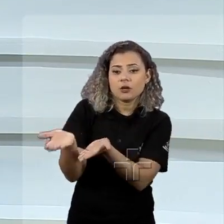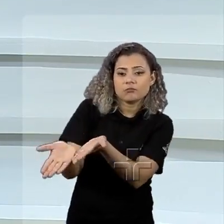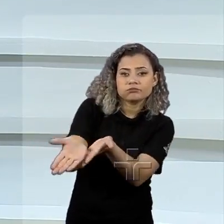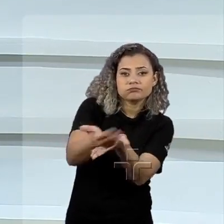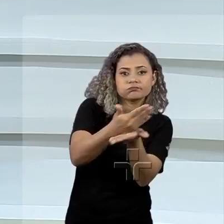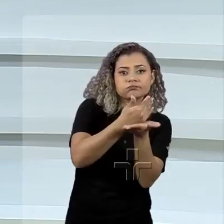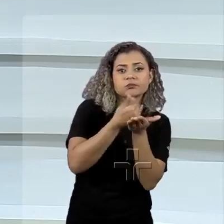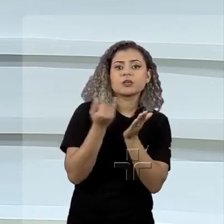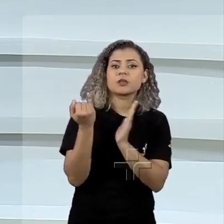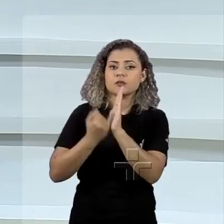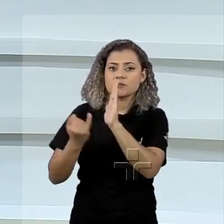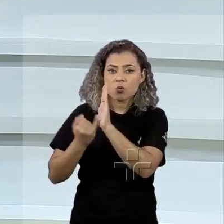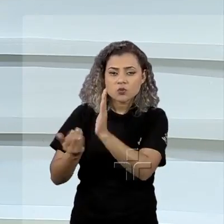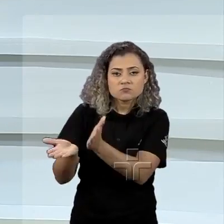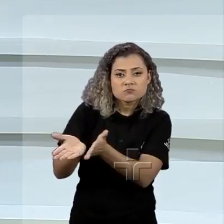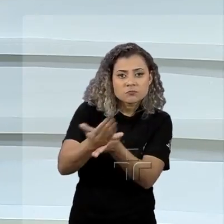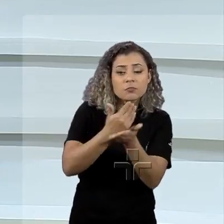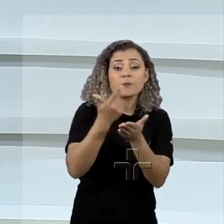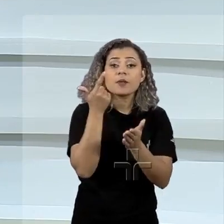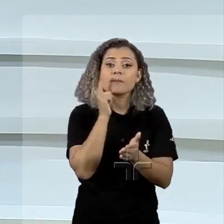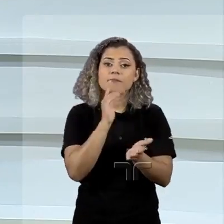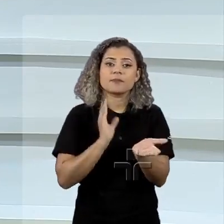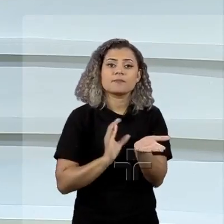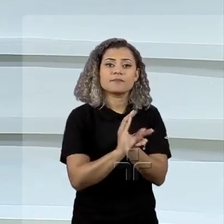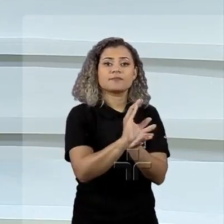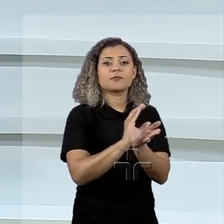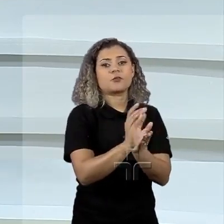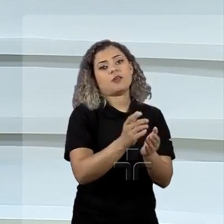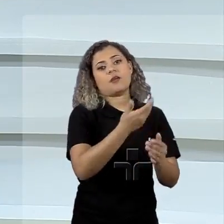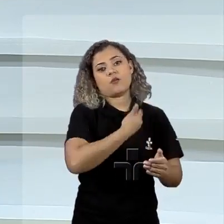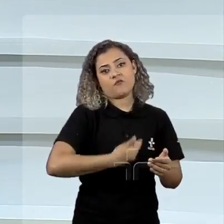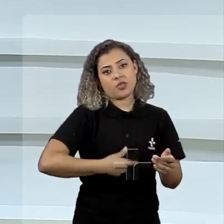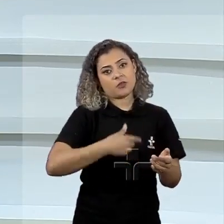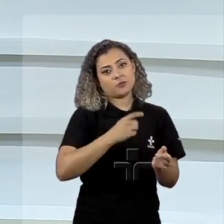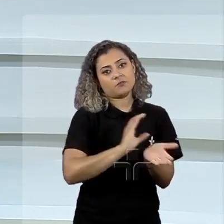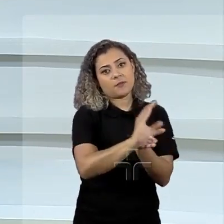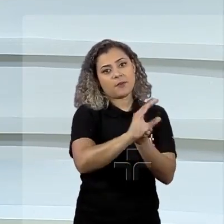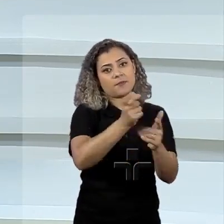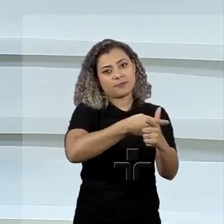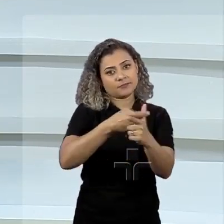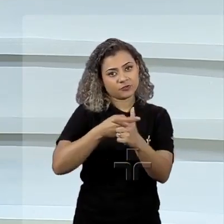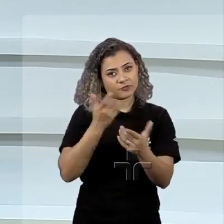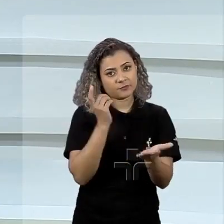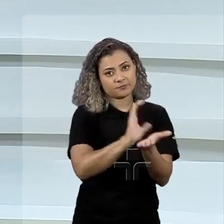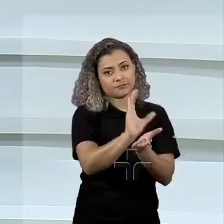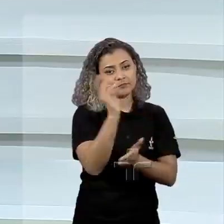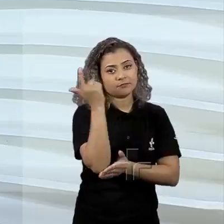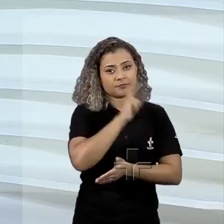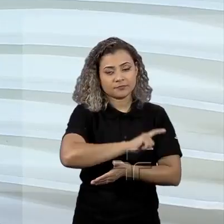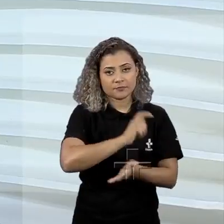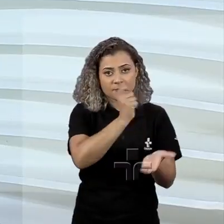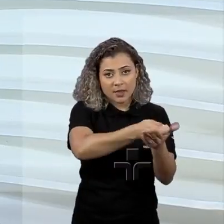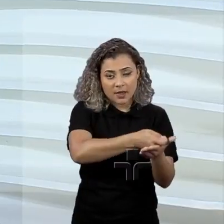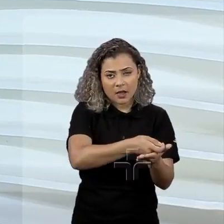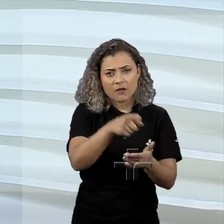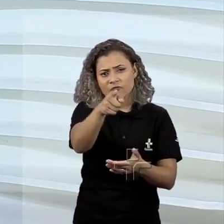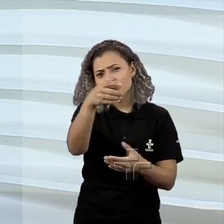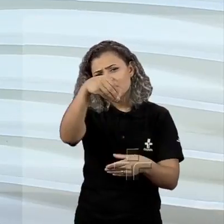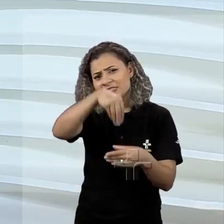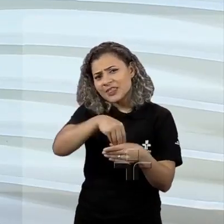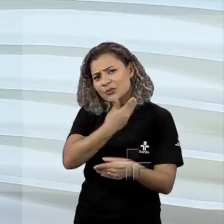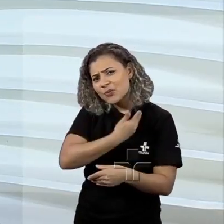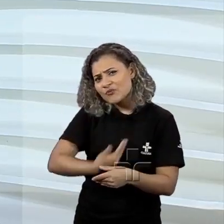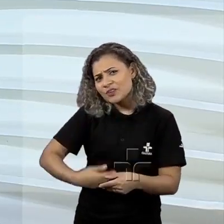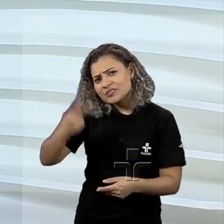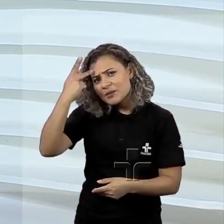tributos e isso contribuiria para melhorar as finanças públicas. Agora, o que o Estado, o que o senhor pretende dentro ali de casa, dentro do Estado,